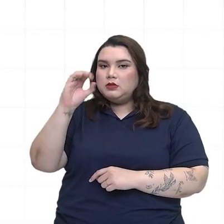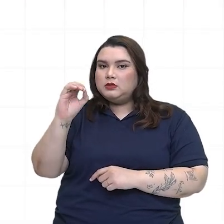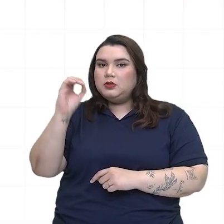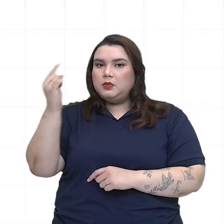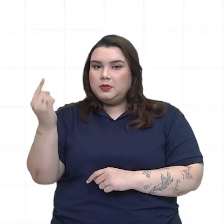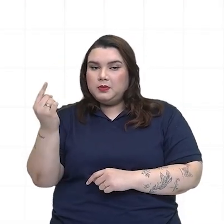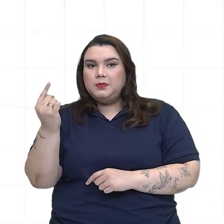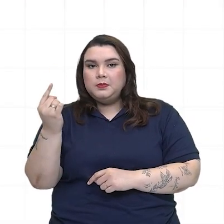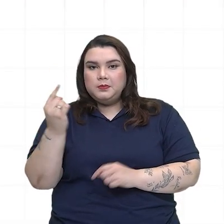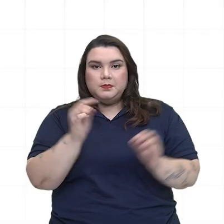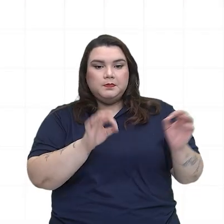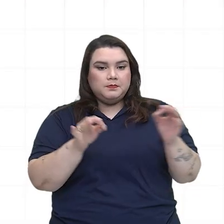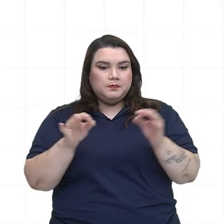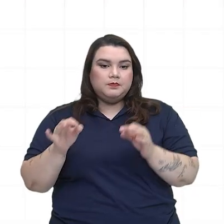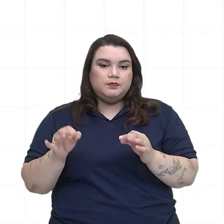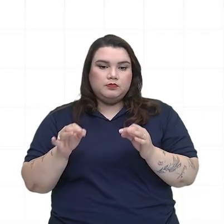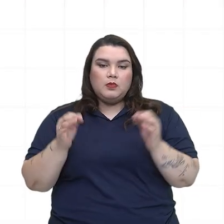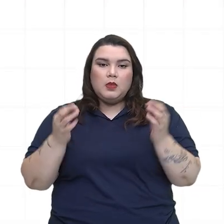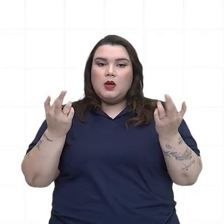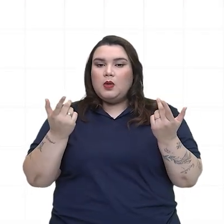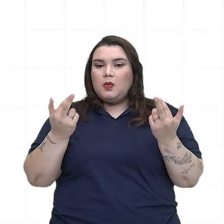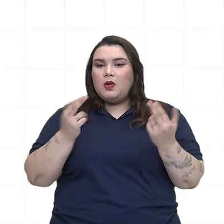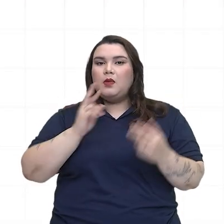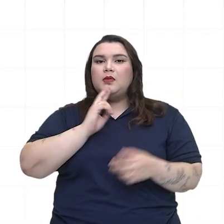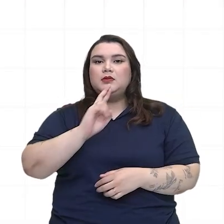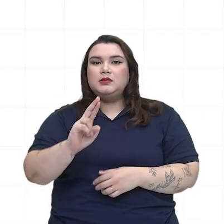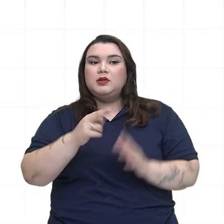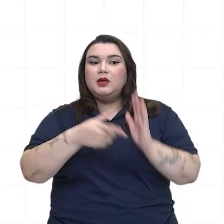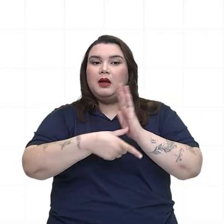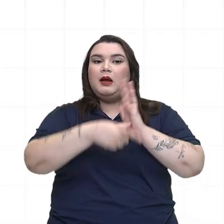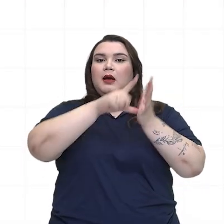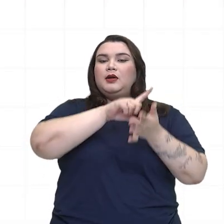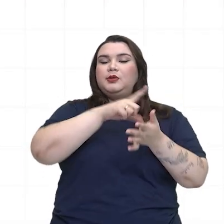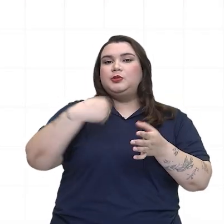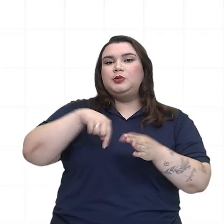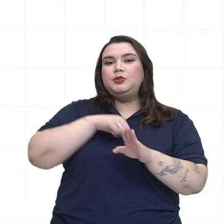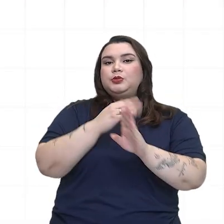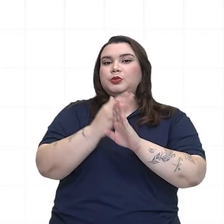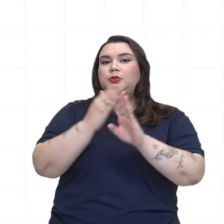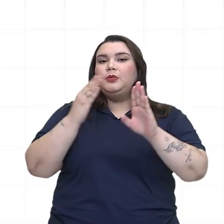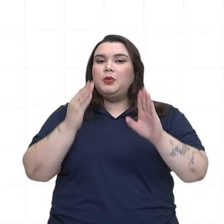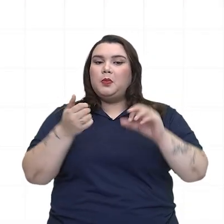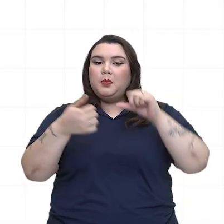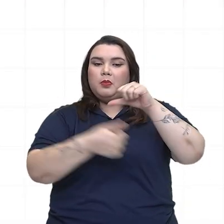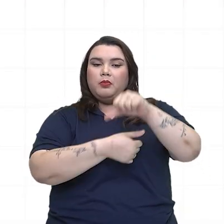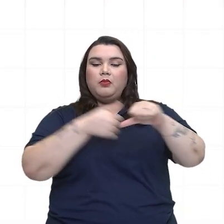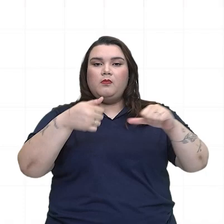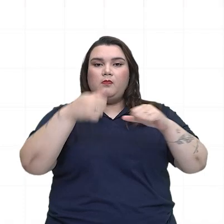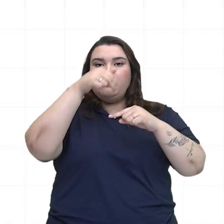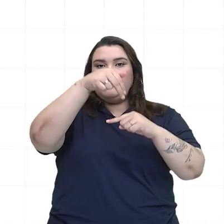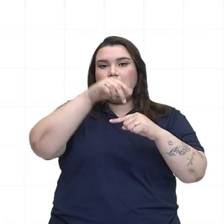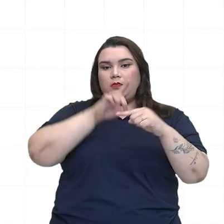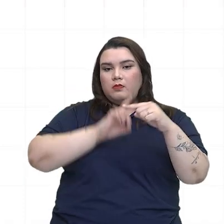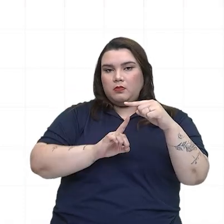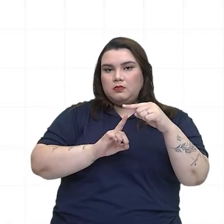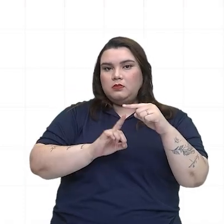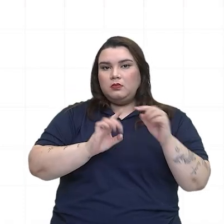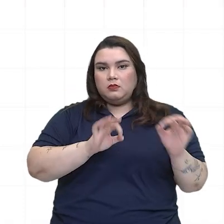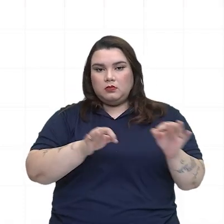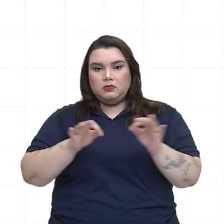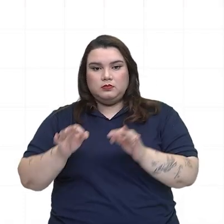0,01. Exatamente o mesmo resultado que a gente obteve transformando 0,1 em